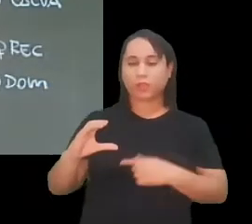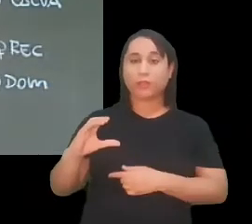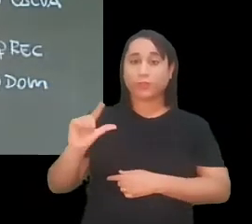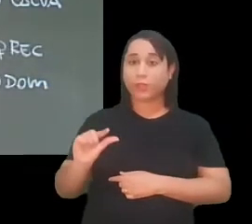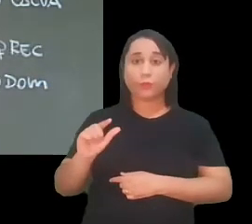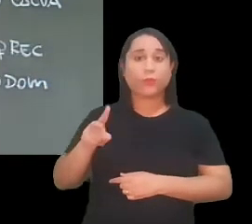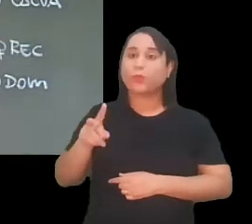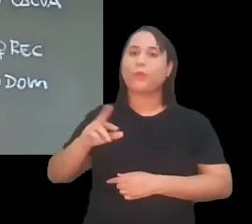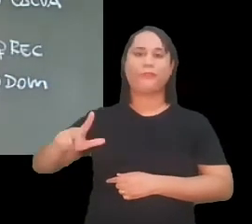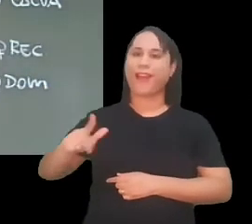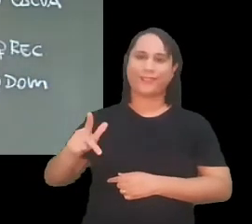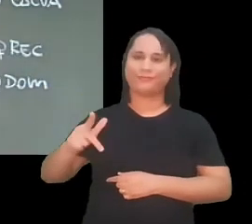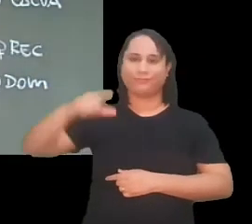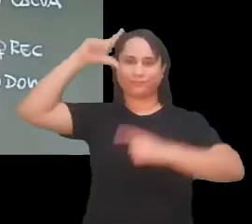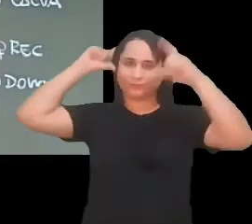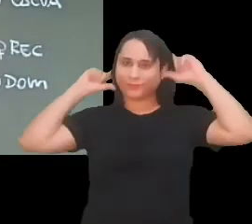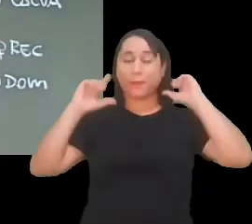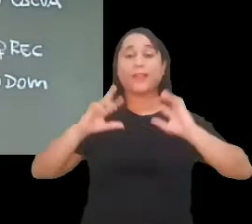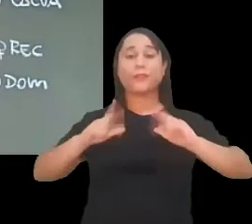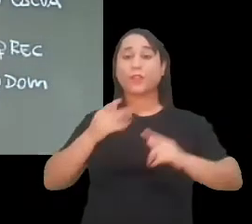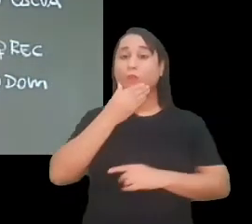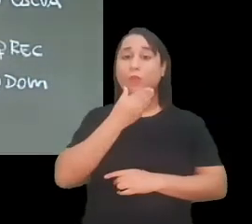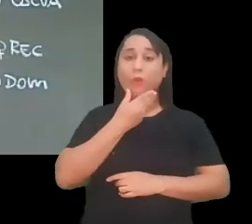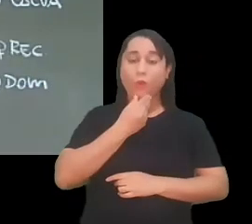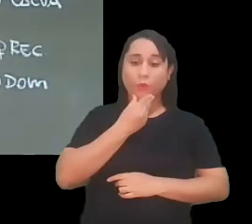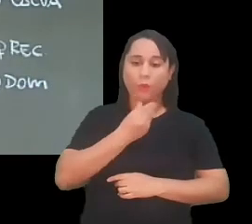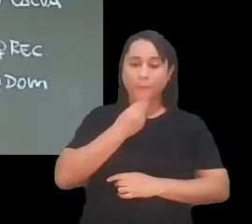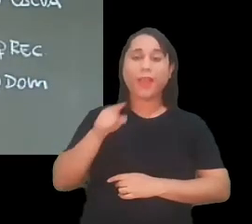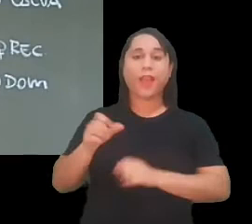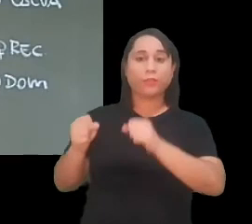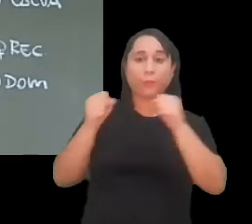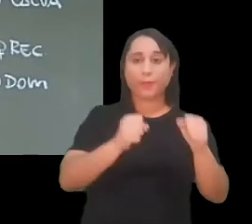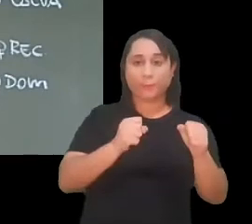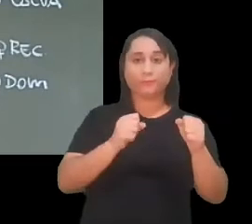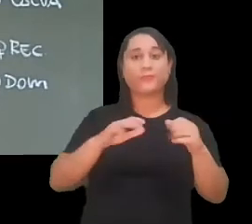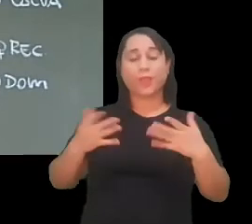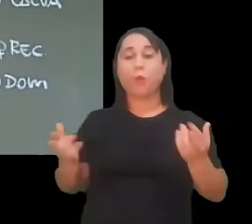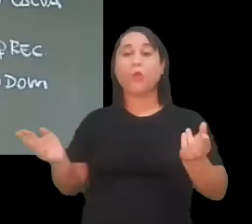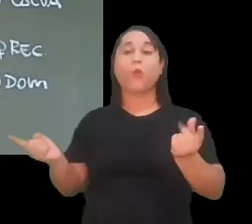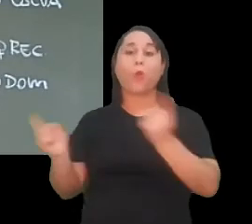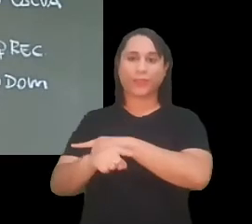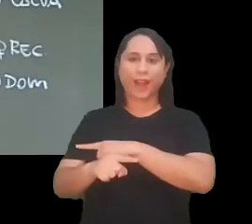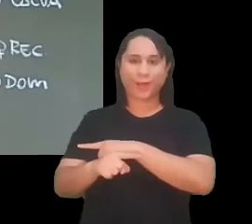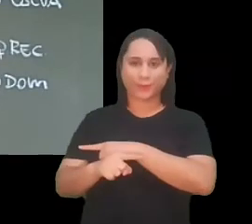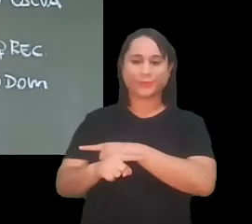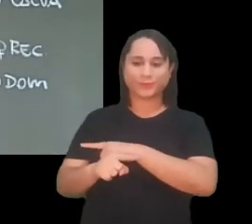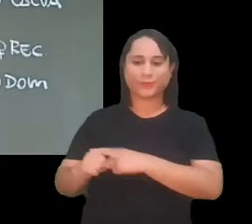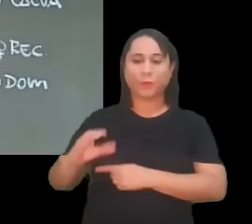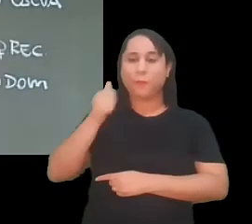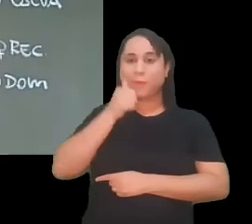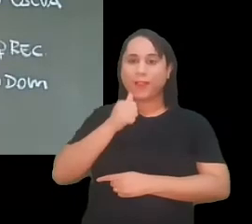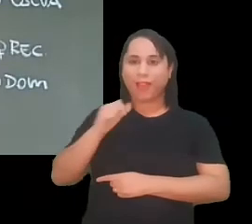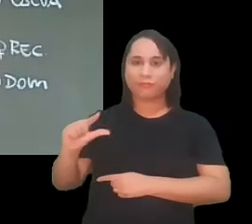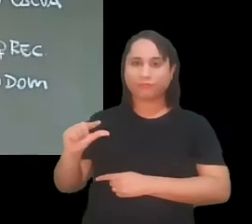é dominante e na mulher ele é recessivo. E a coisa inverte para o Czinho. Dá para sacar, gente? Se você ficou um pouco confuso, com certeza